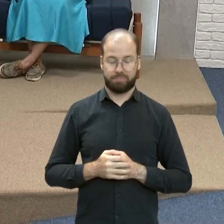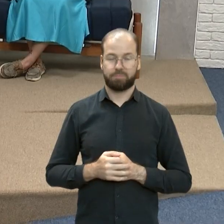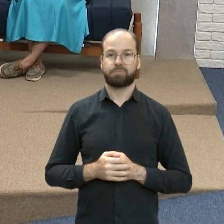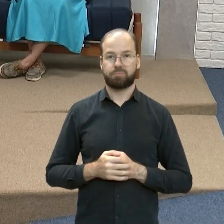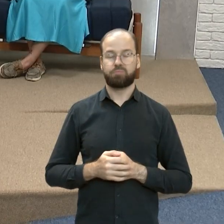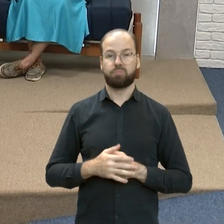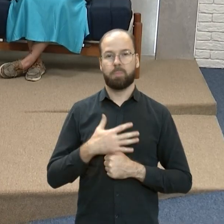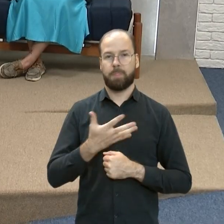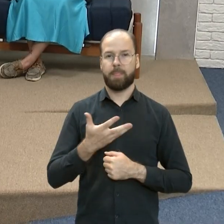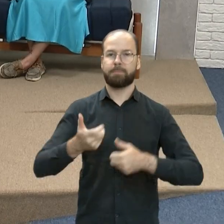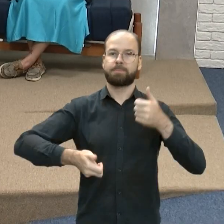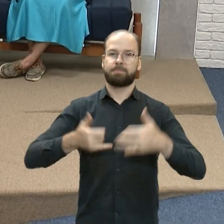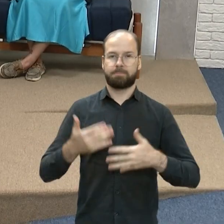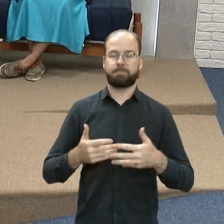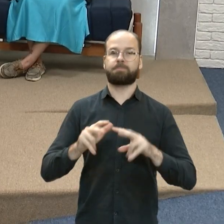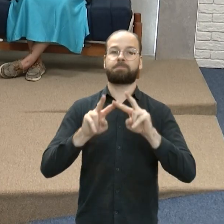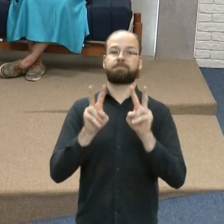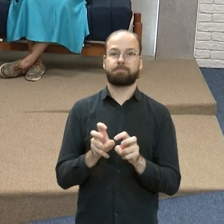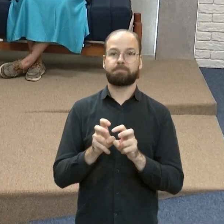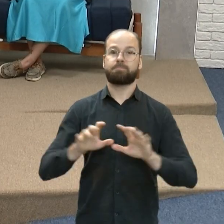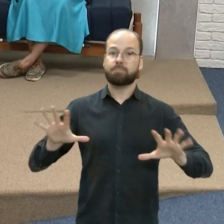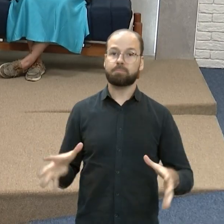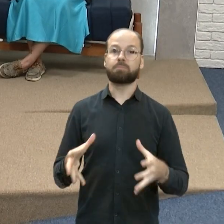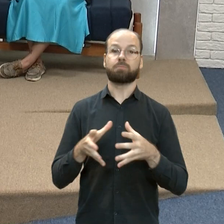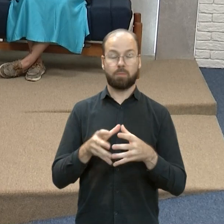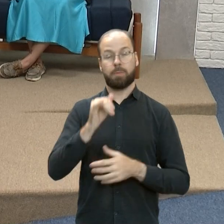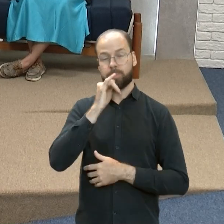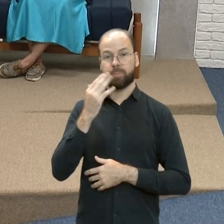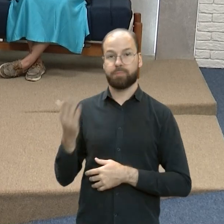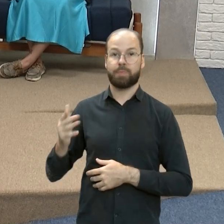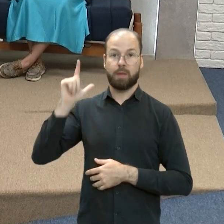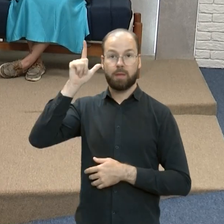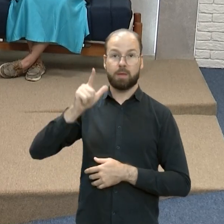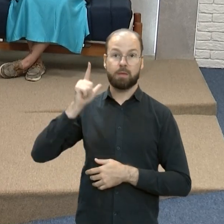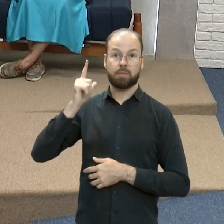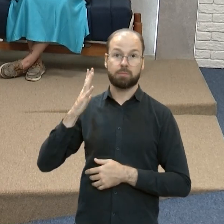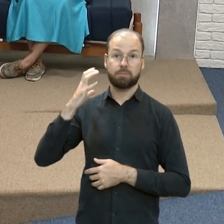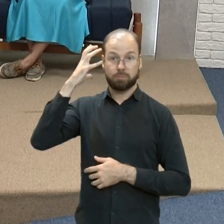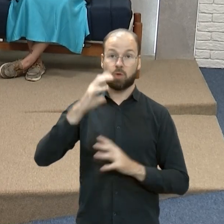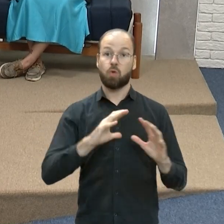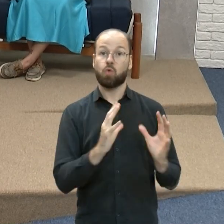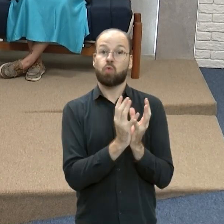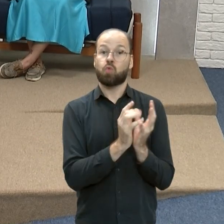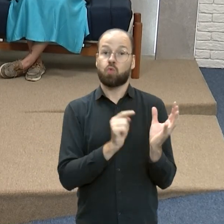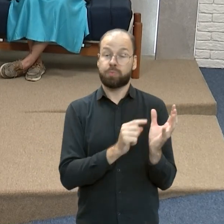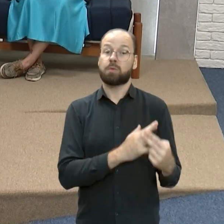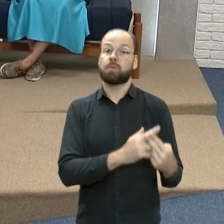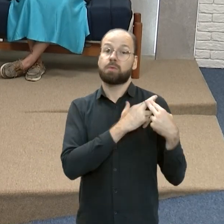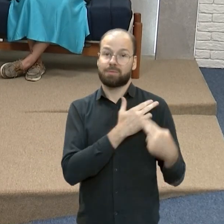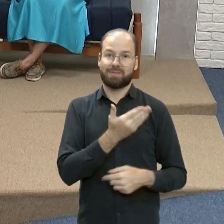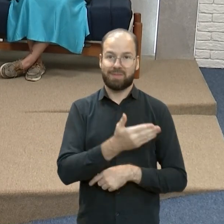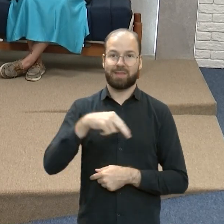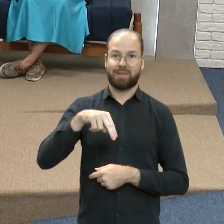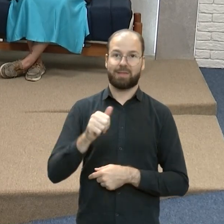um pouquinho, do que a gente ainda não falou, né, do coletivo Gíria Leodegária de Jesus, que uma das organizadoras é a Natália. Queria, Natália, que você